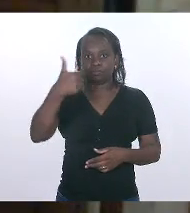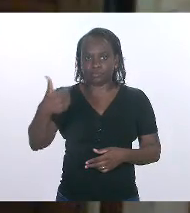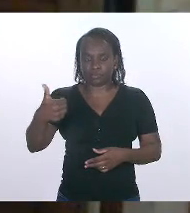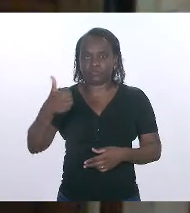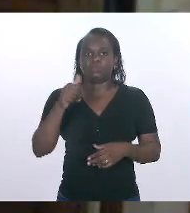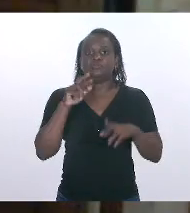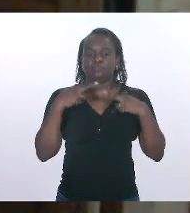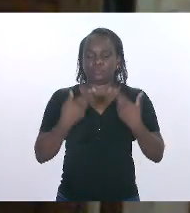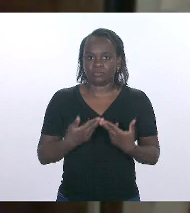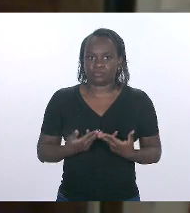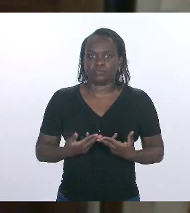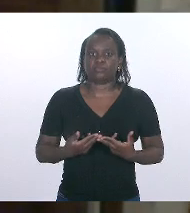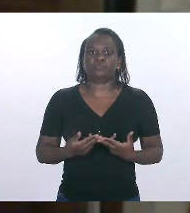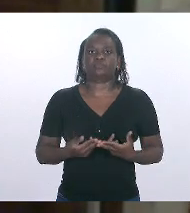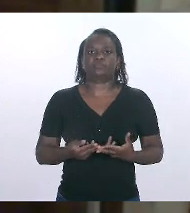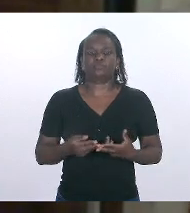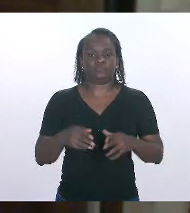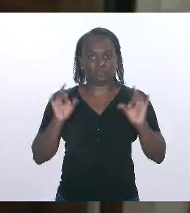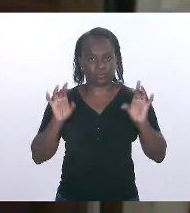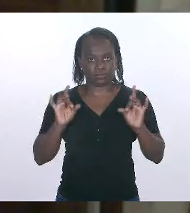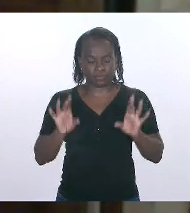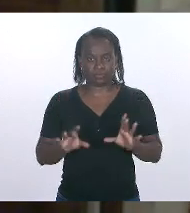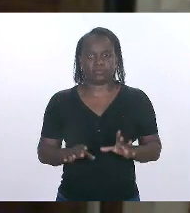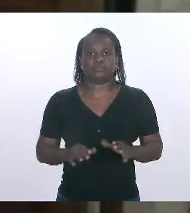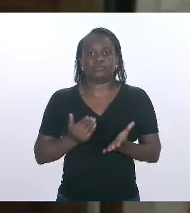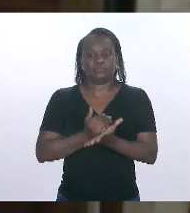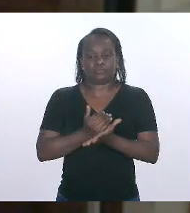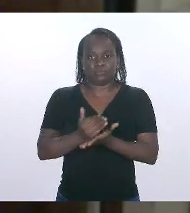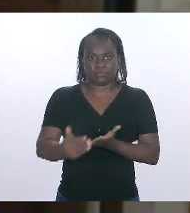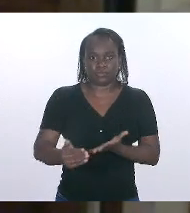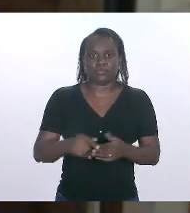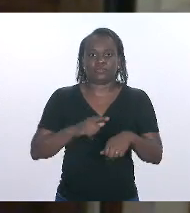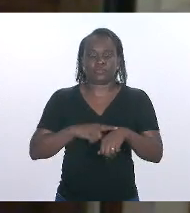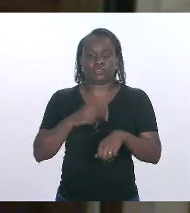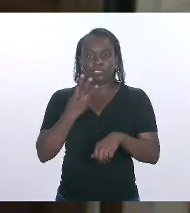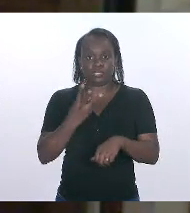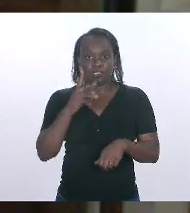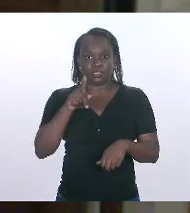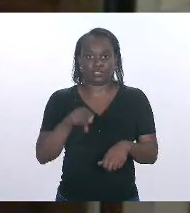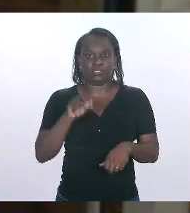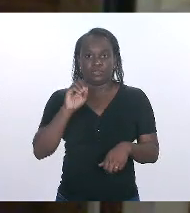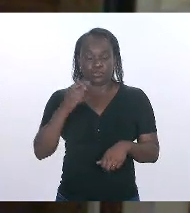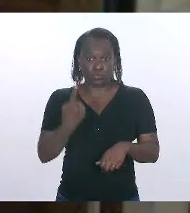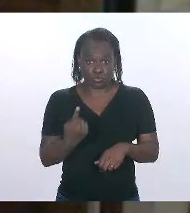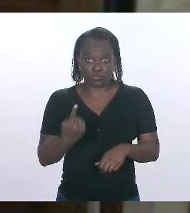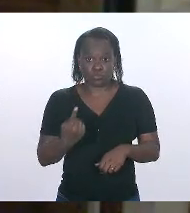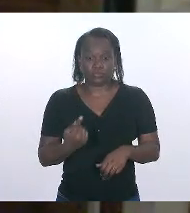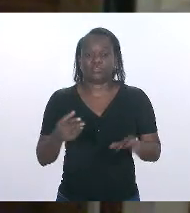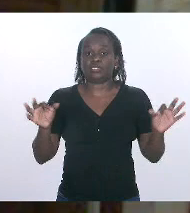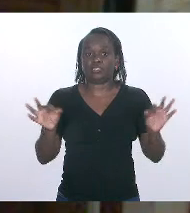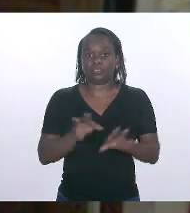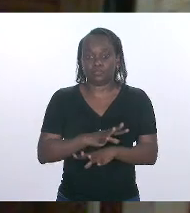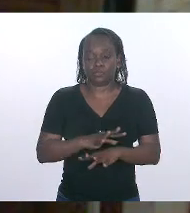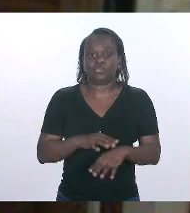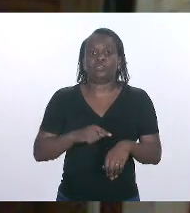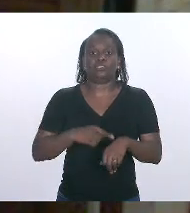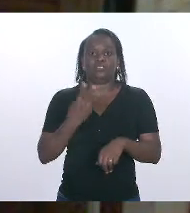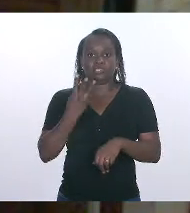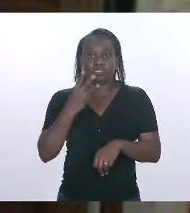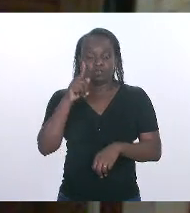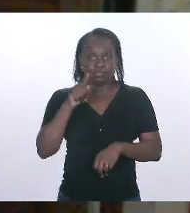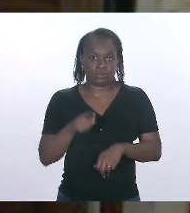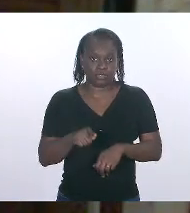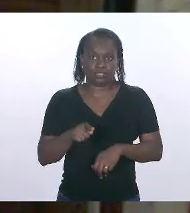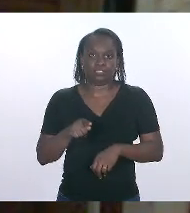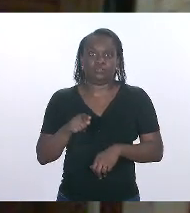311ª sessão extraordinária, que, iniciada às 15h01, encerrou-se às